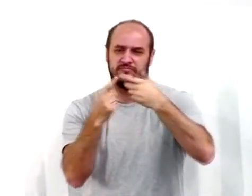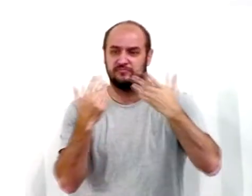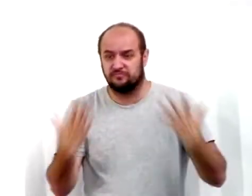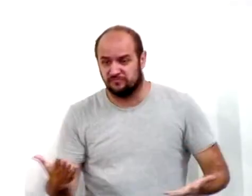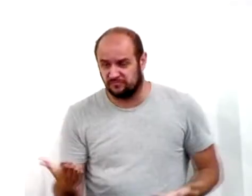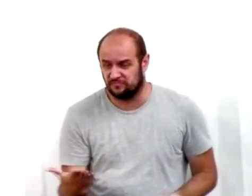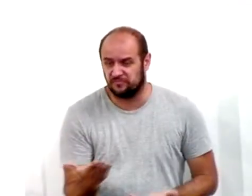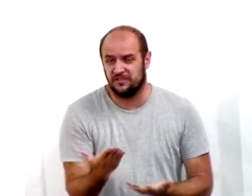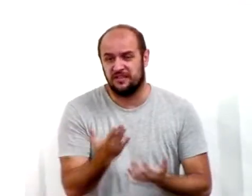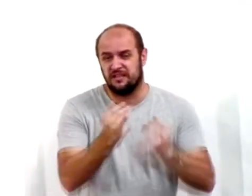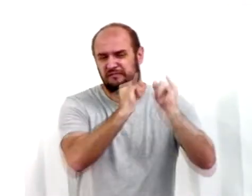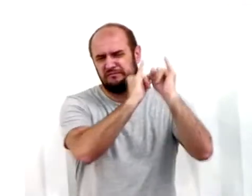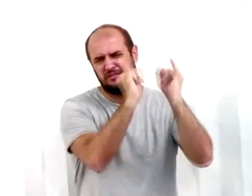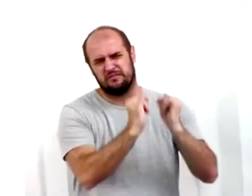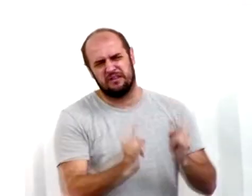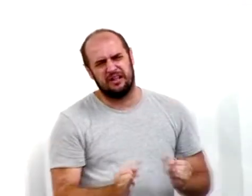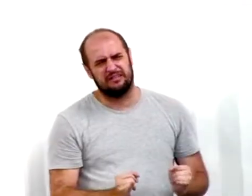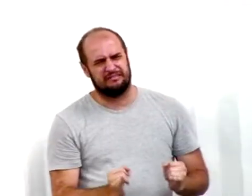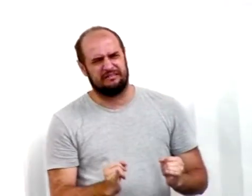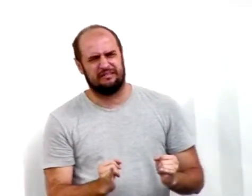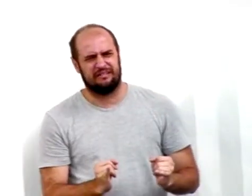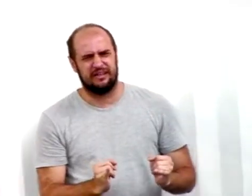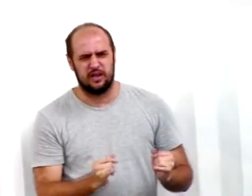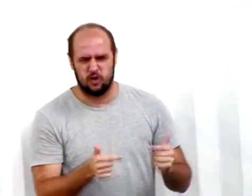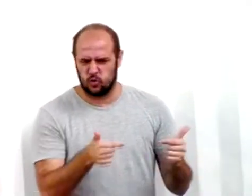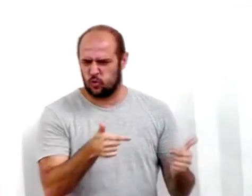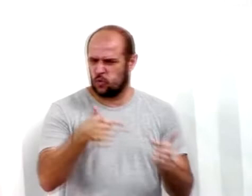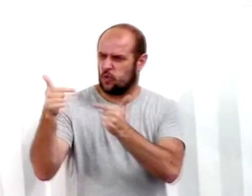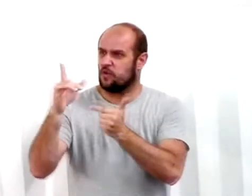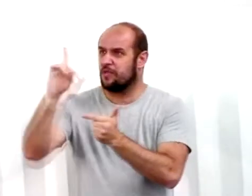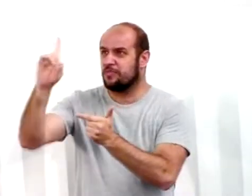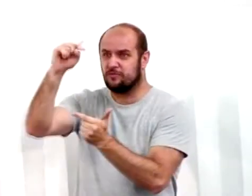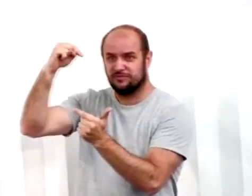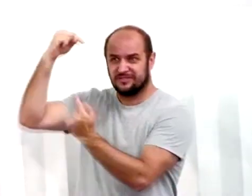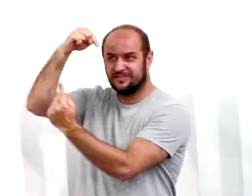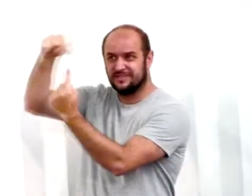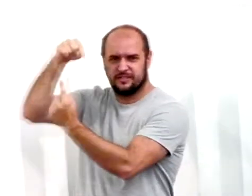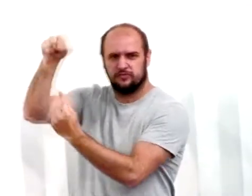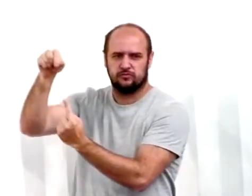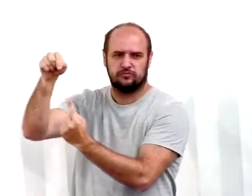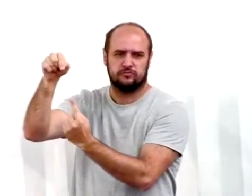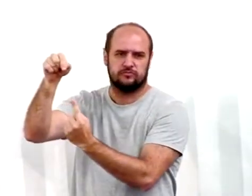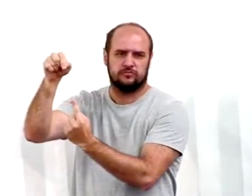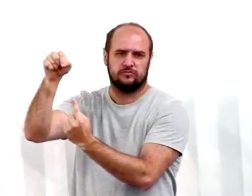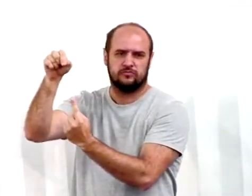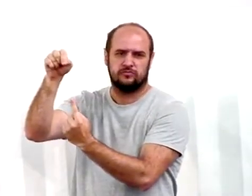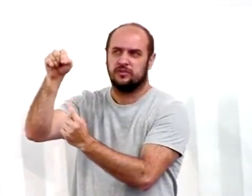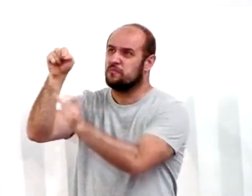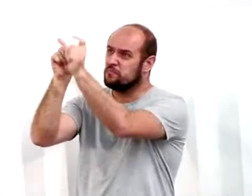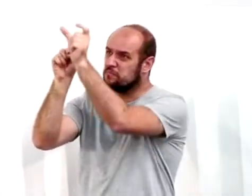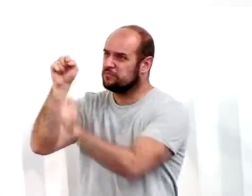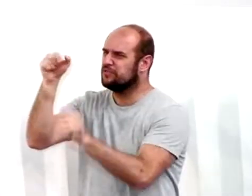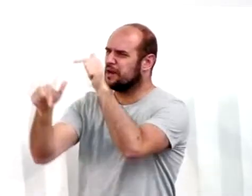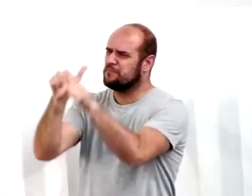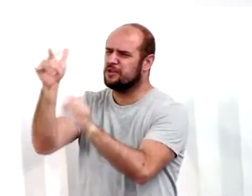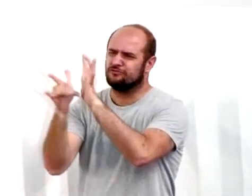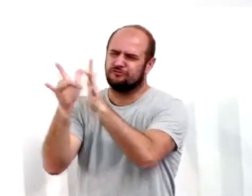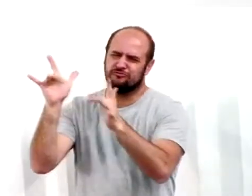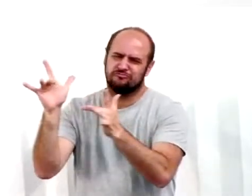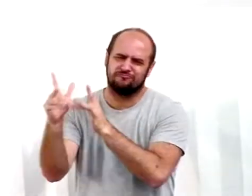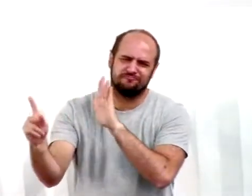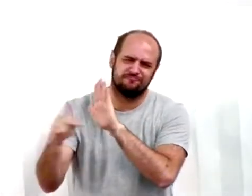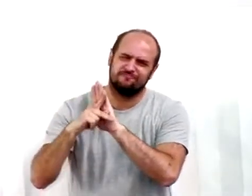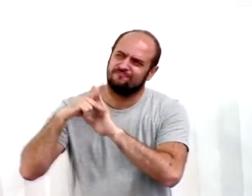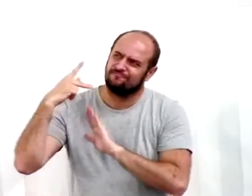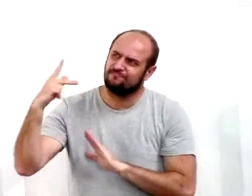a idolatria é uma agressão à santidade de Deus, ao ser de Deus, à pessoa e obra de Jesus